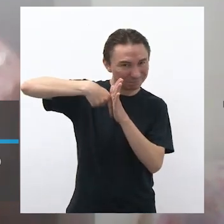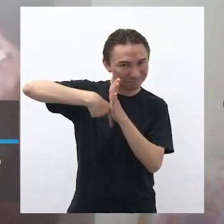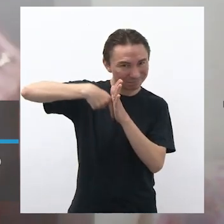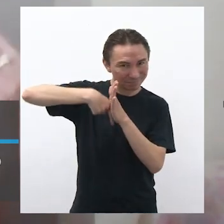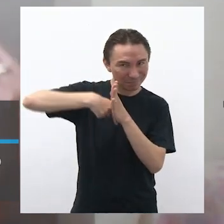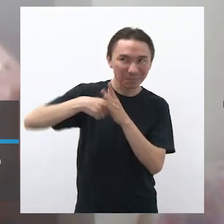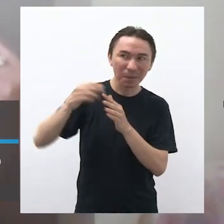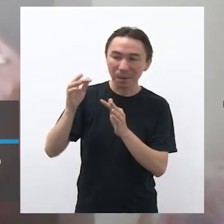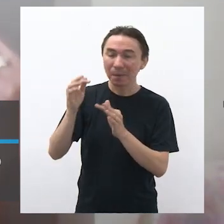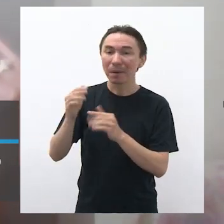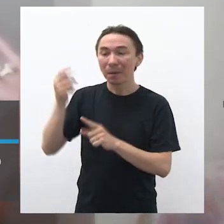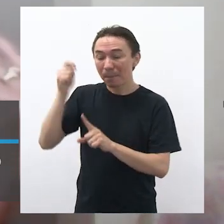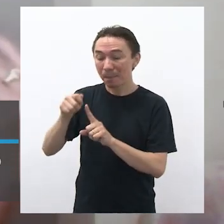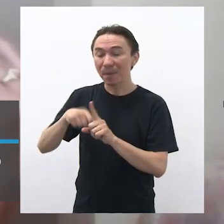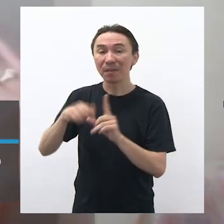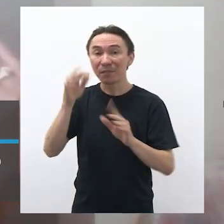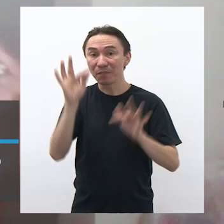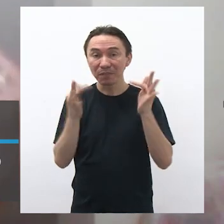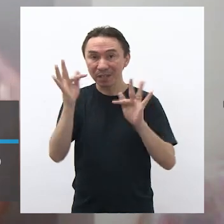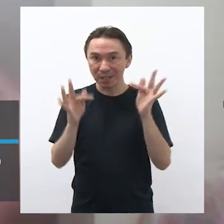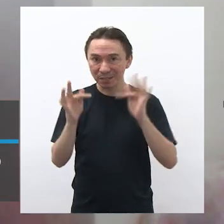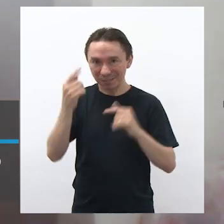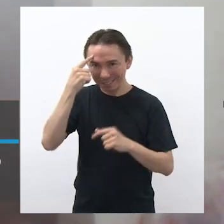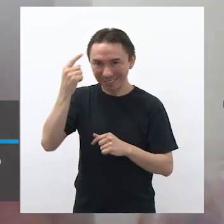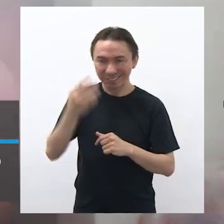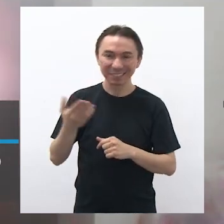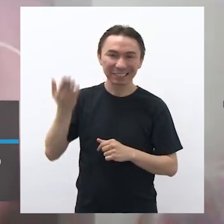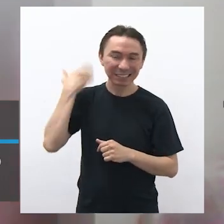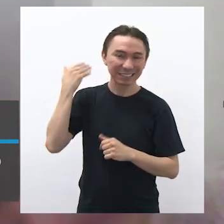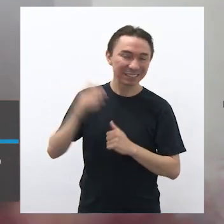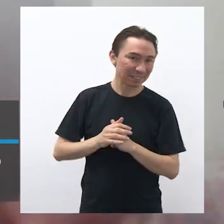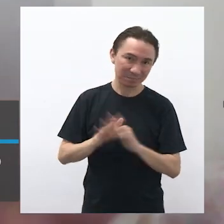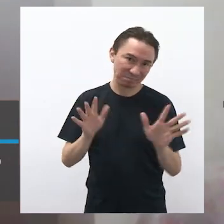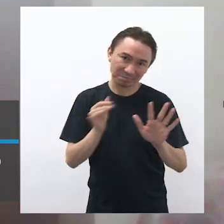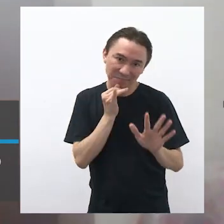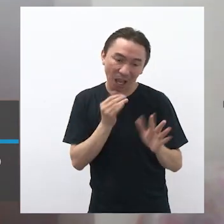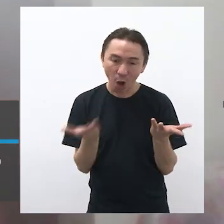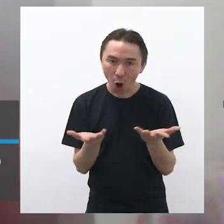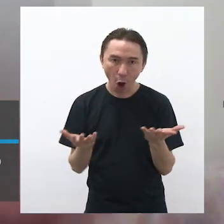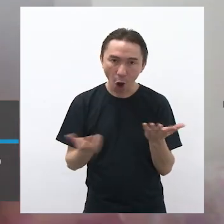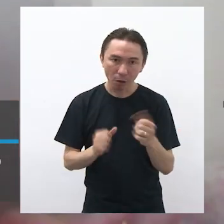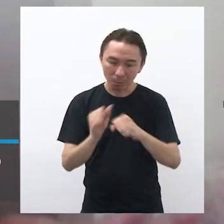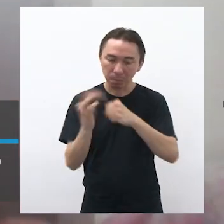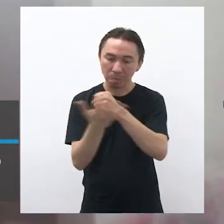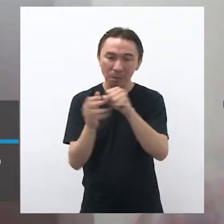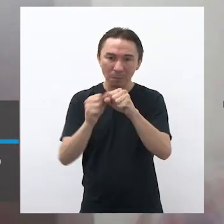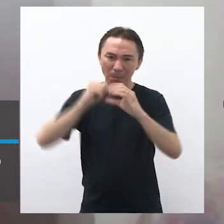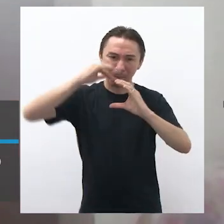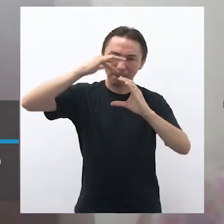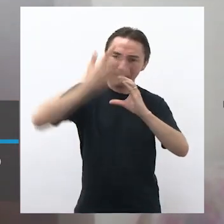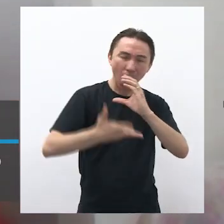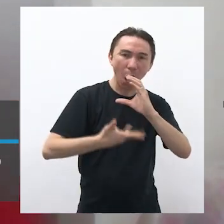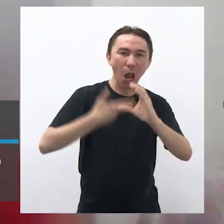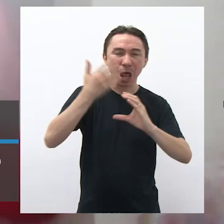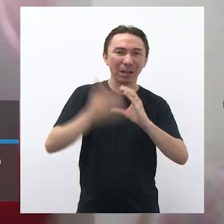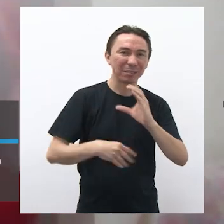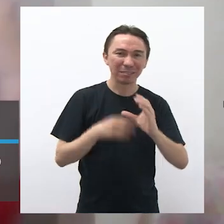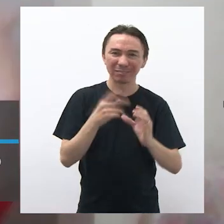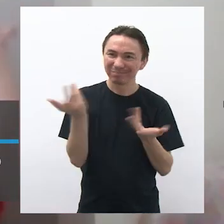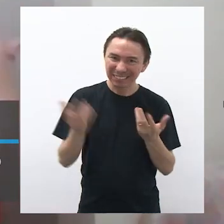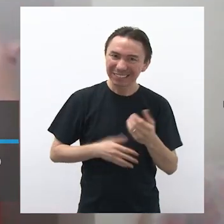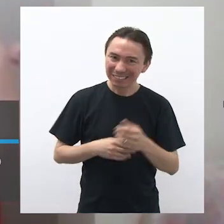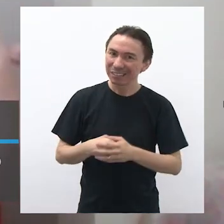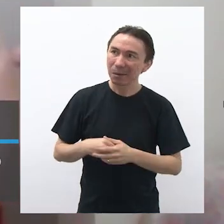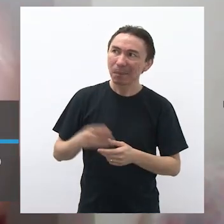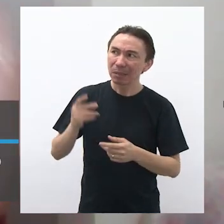gente? Em época de pandemia, o mês passado parece que faz um ano, né? Então, fevereiro está lá